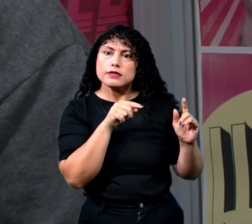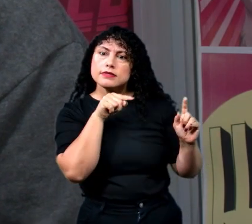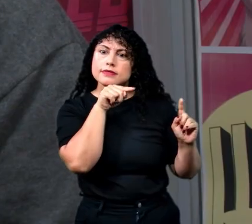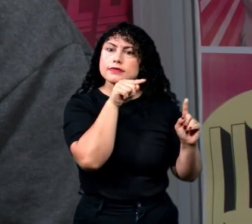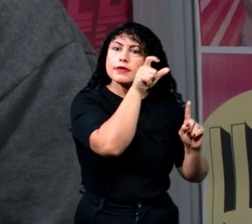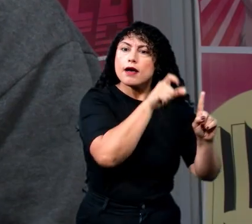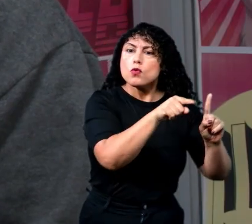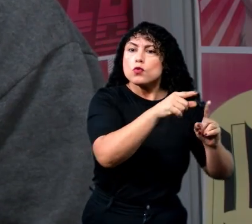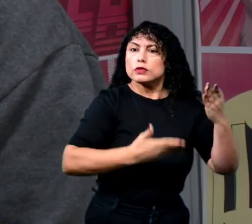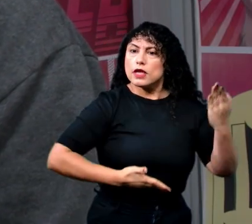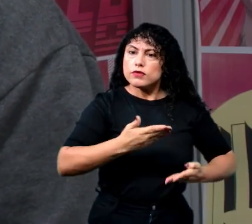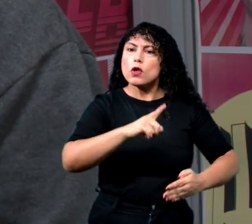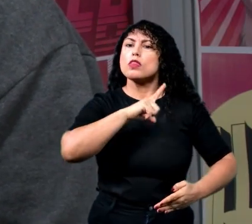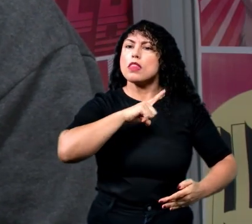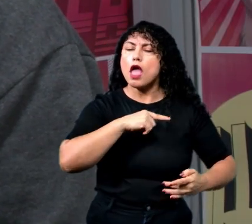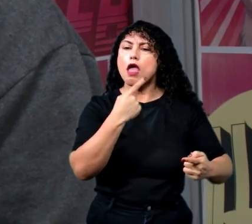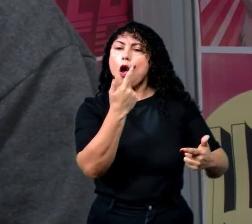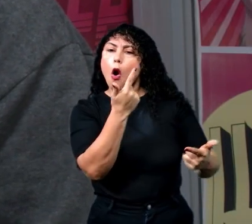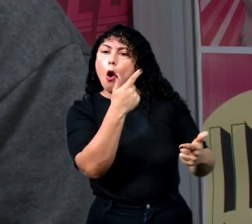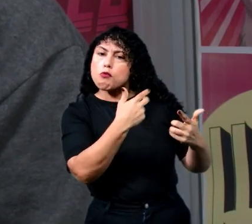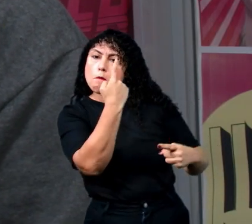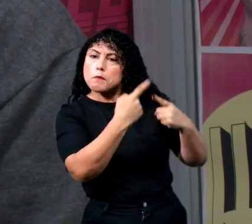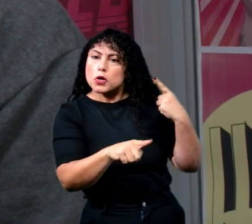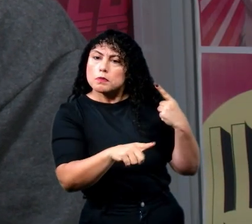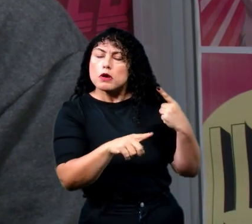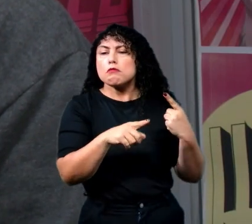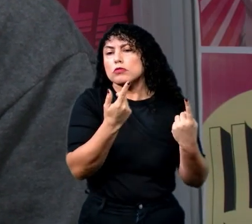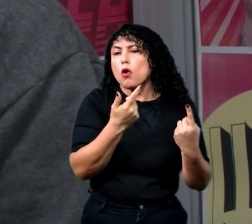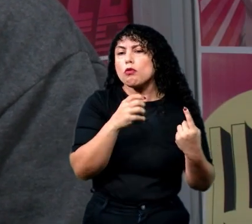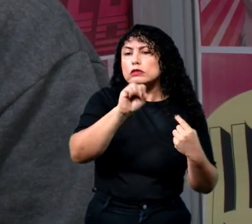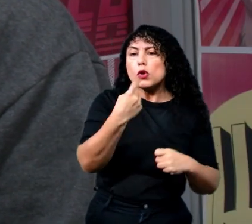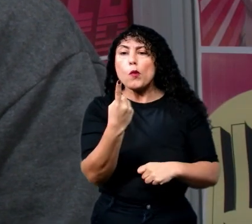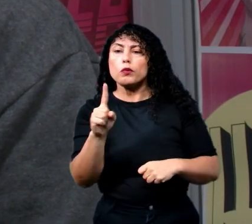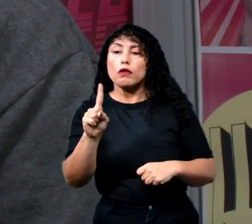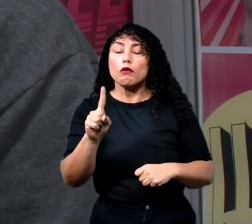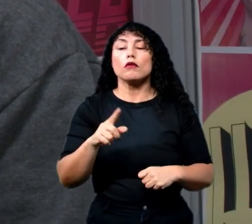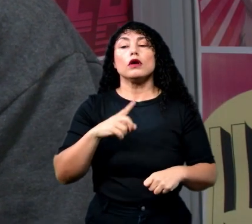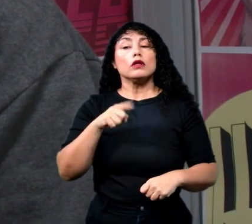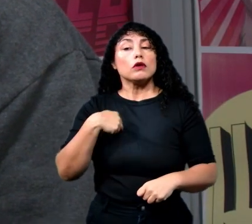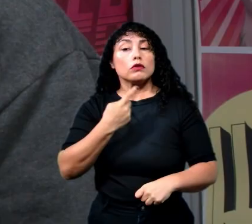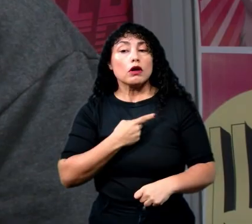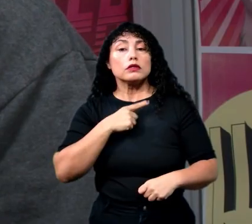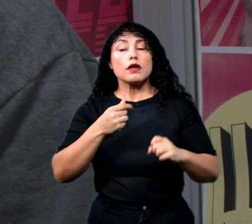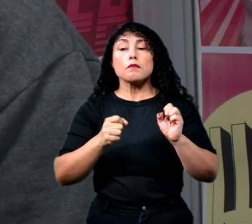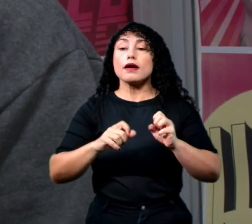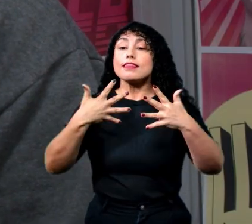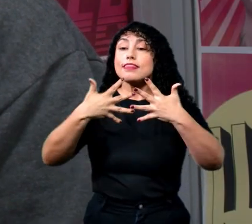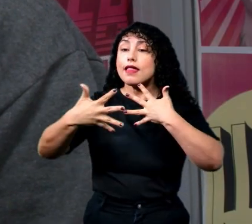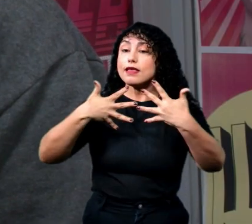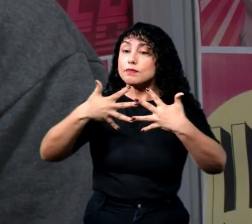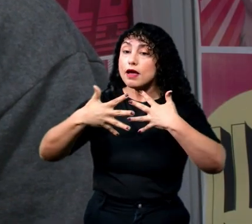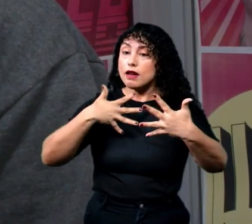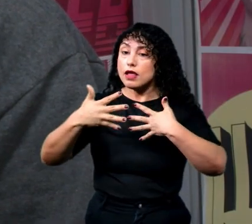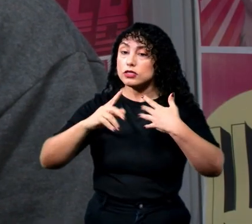já tem alguma sanção aplicada ou não, né? E aí isso faz com que haja uma transparência do